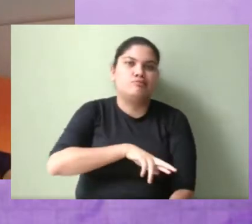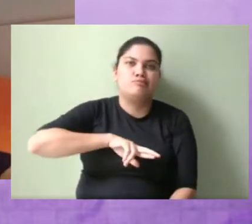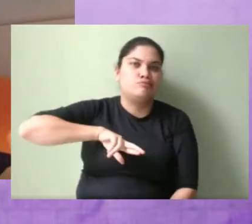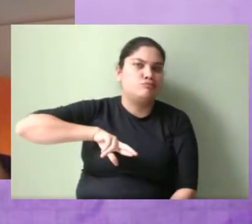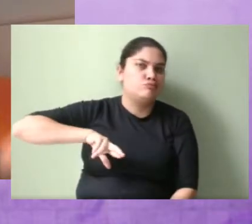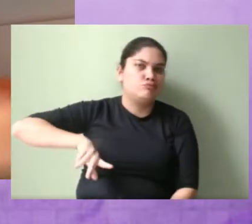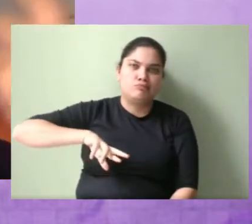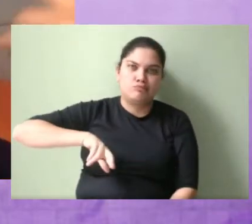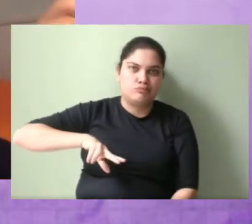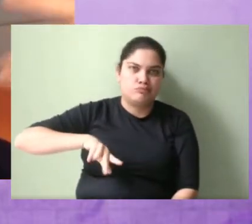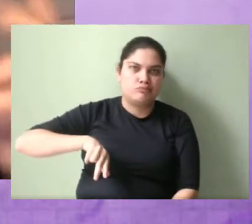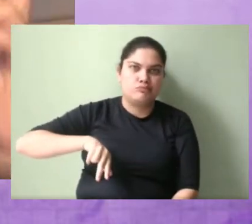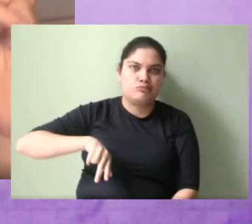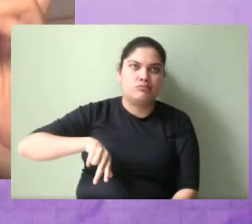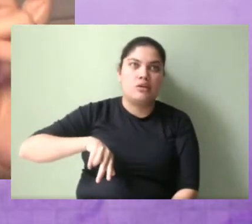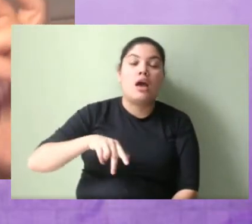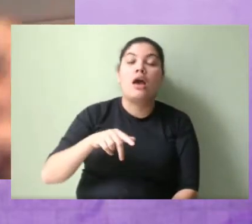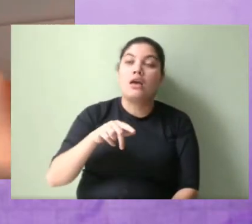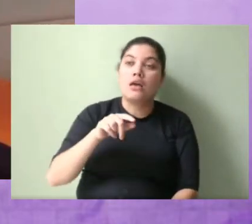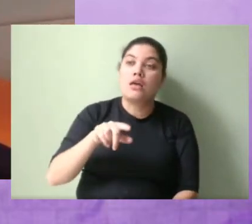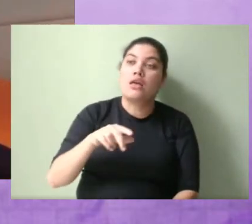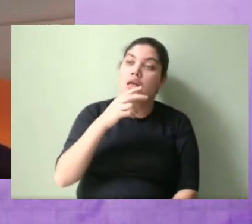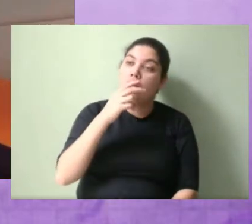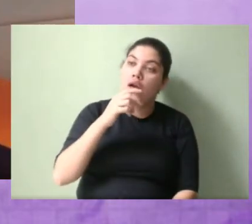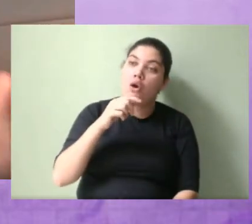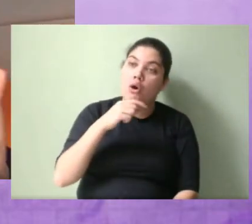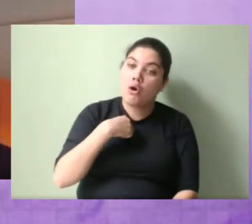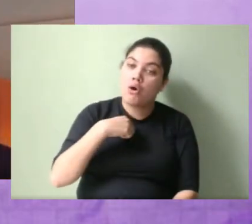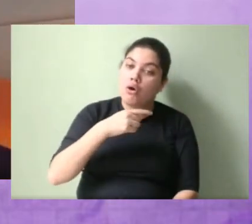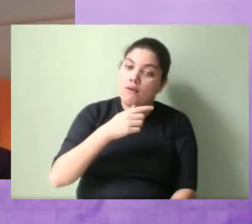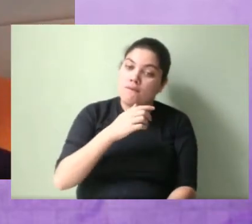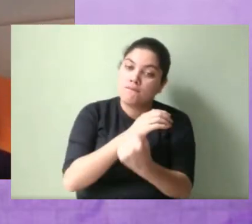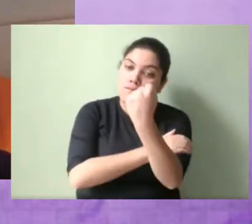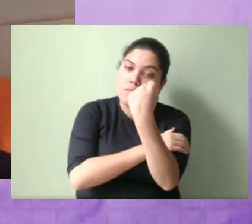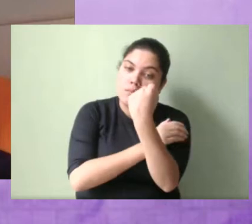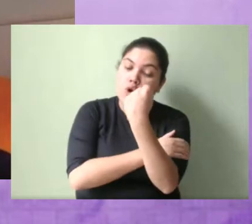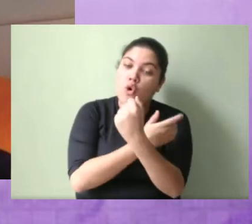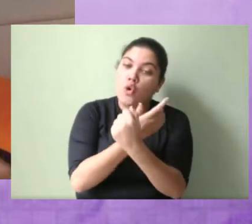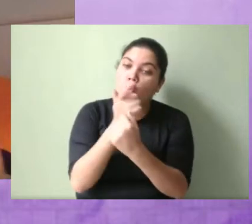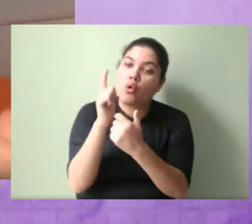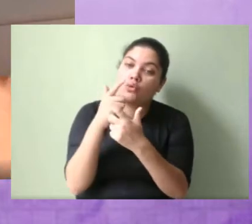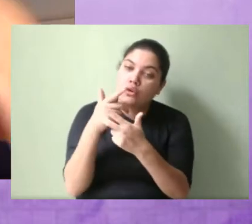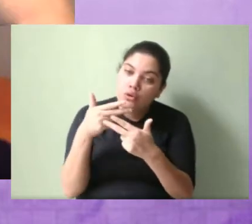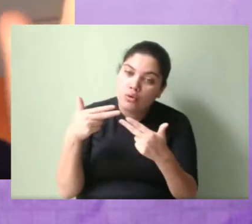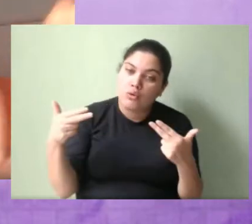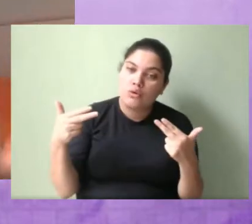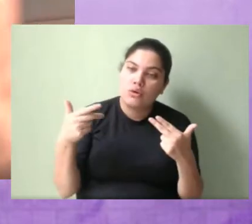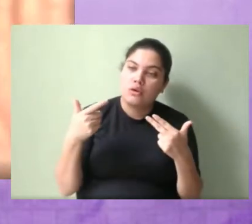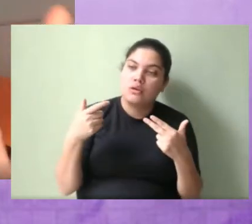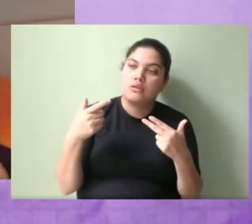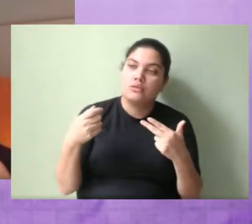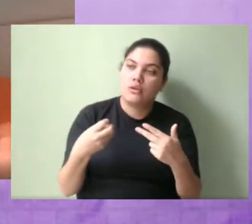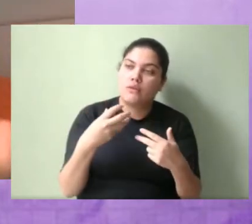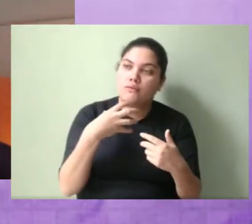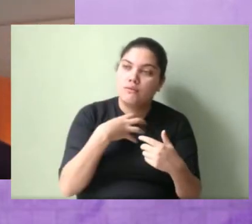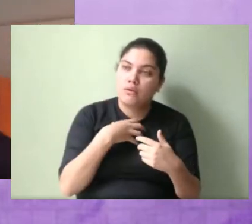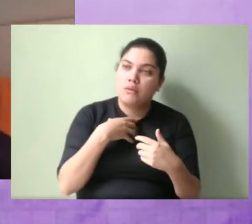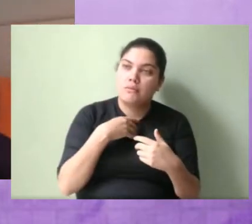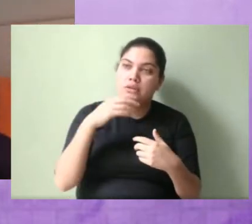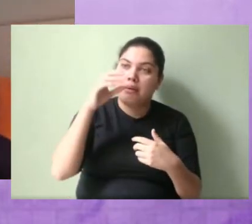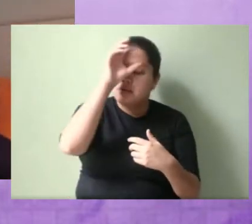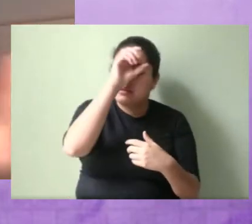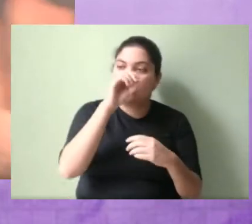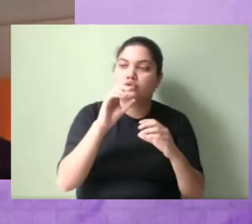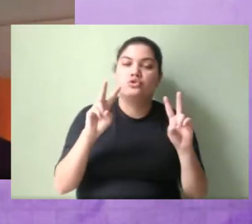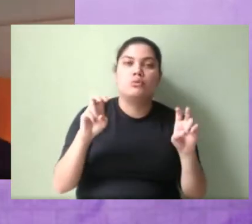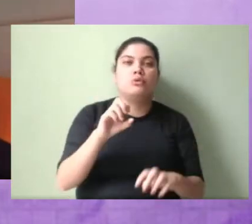com o feminismo. Eu ser grosseira, eu me impor de um jeito agressivo é feminismo. Não é. As radfems que me perdoam, mas eu acho